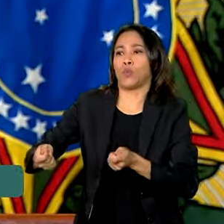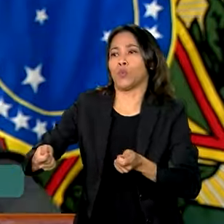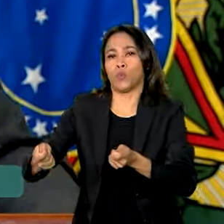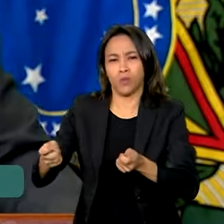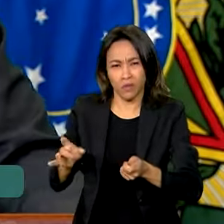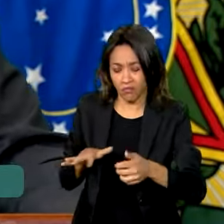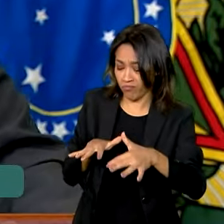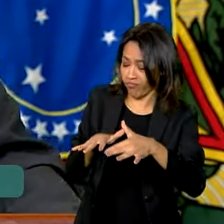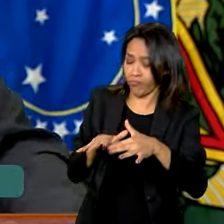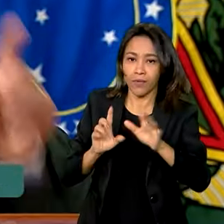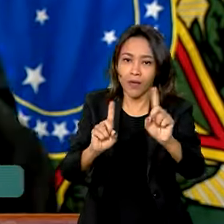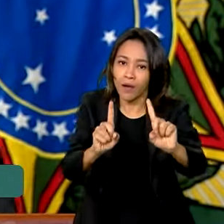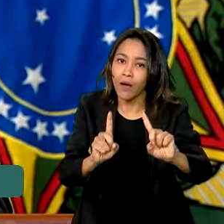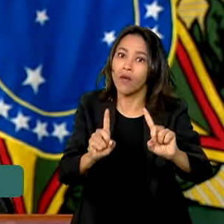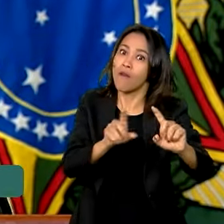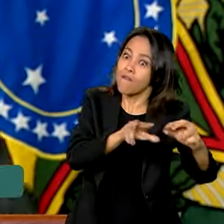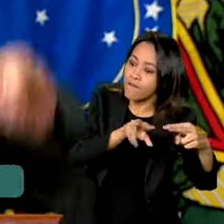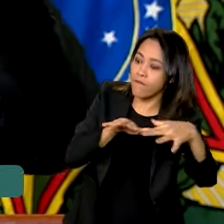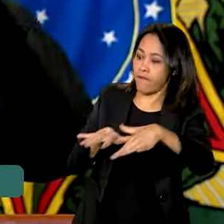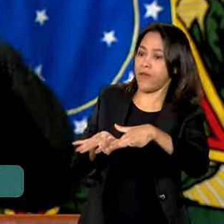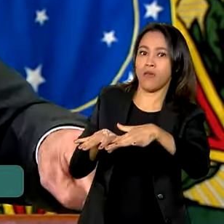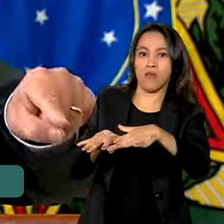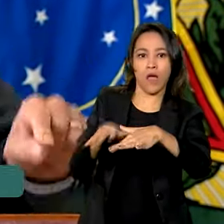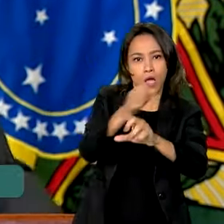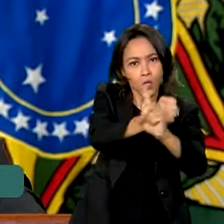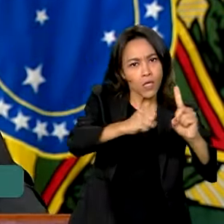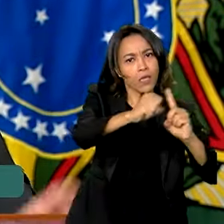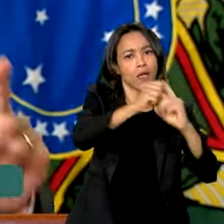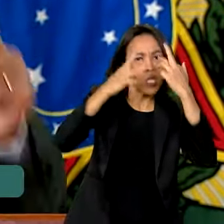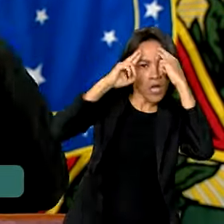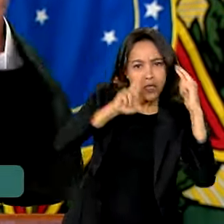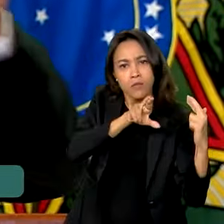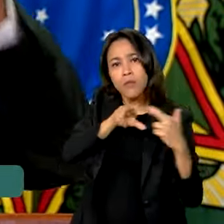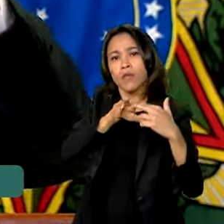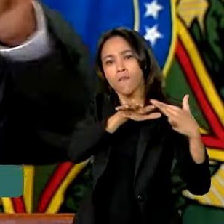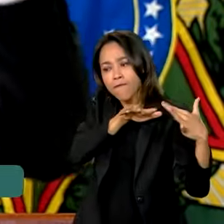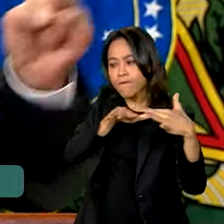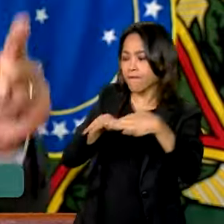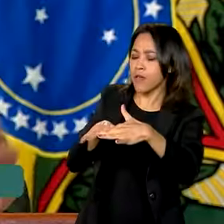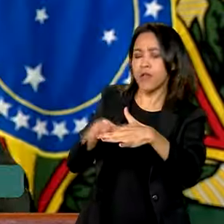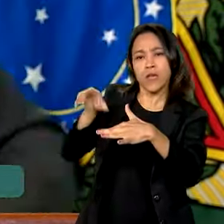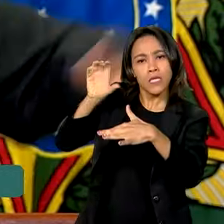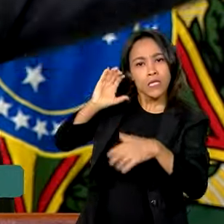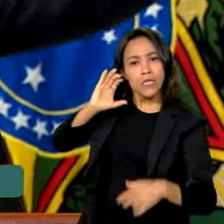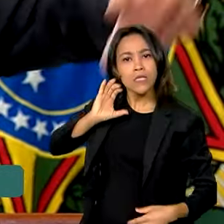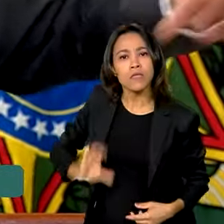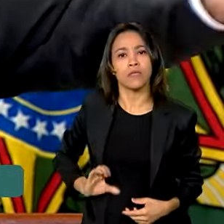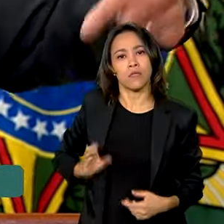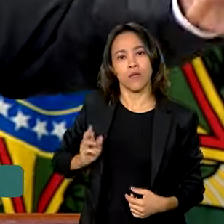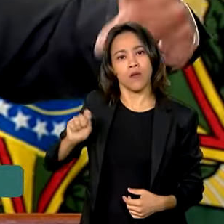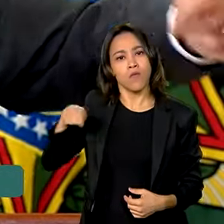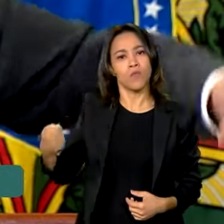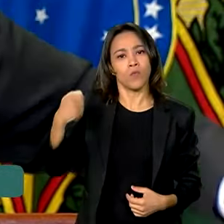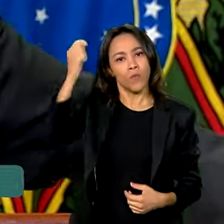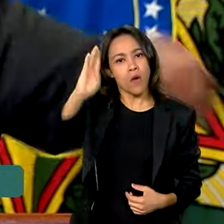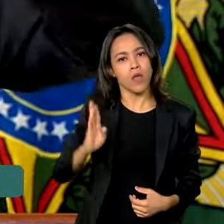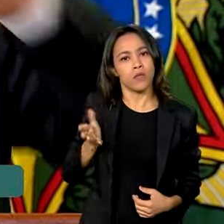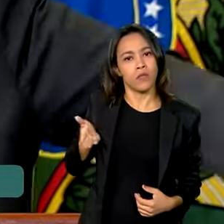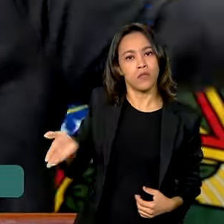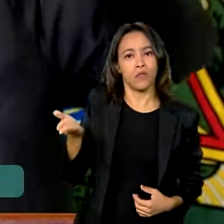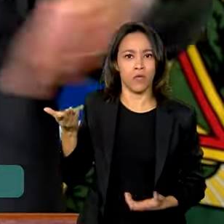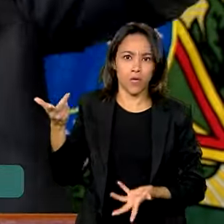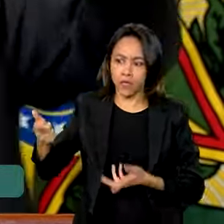É importante que a sociedade veja vocês e respeite vocês como cidadãos brasileiros que estão fazendo um